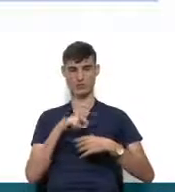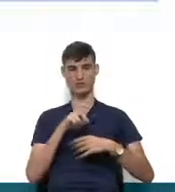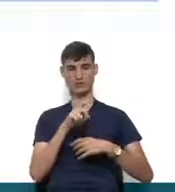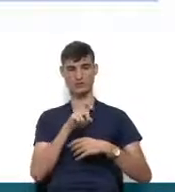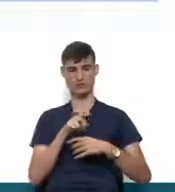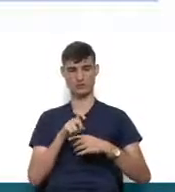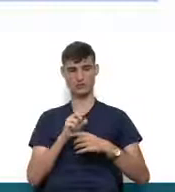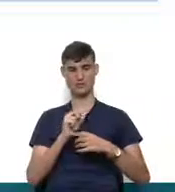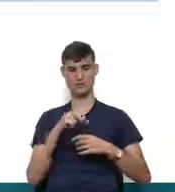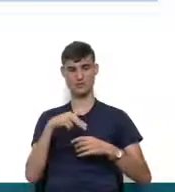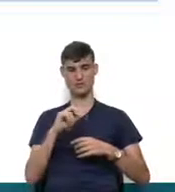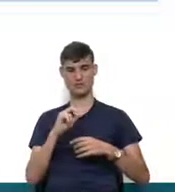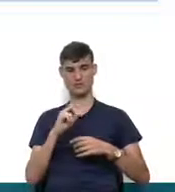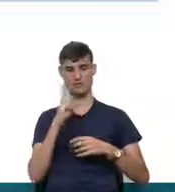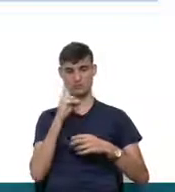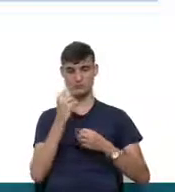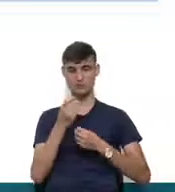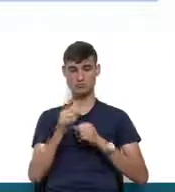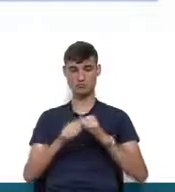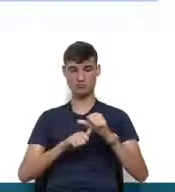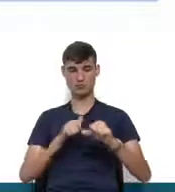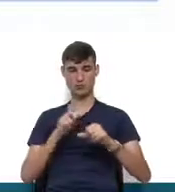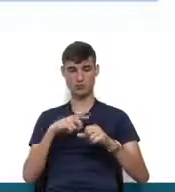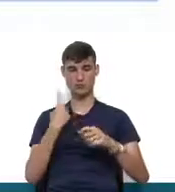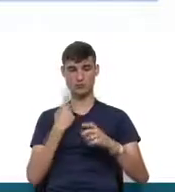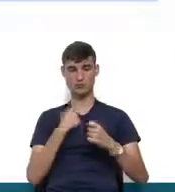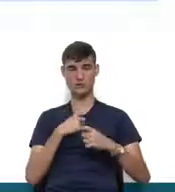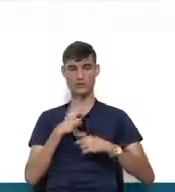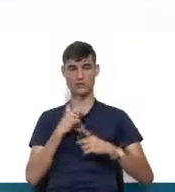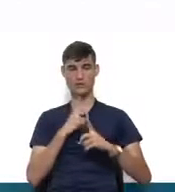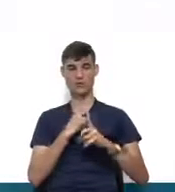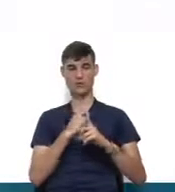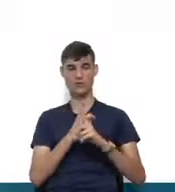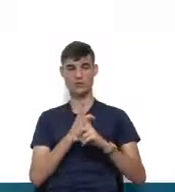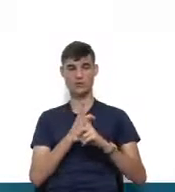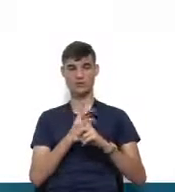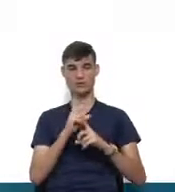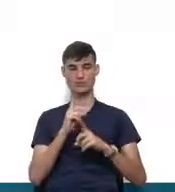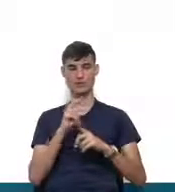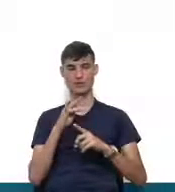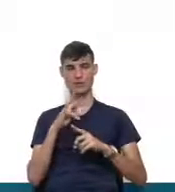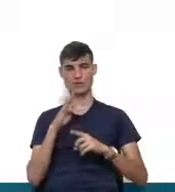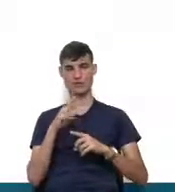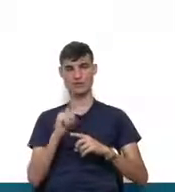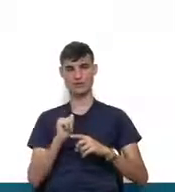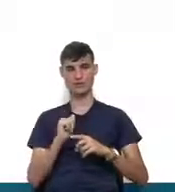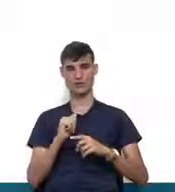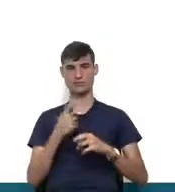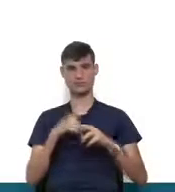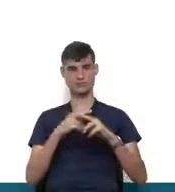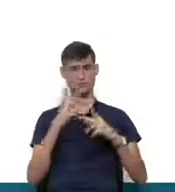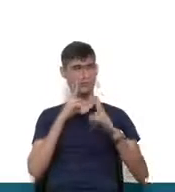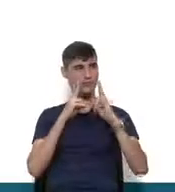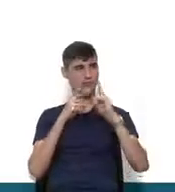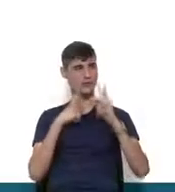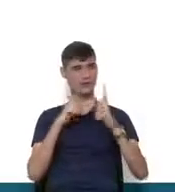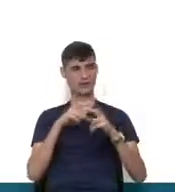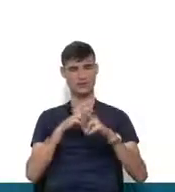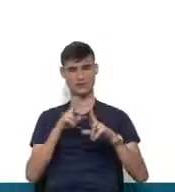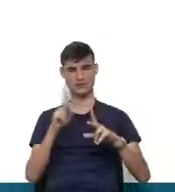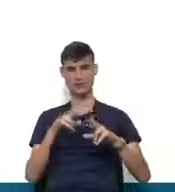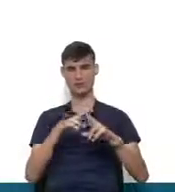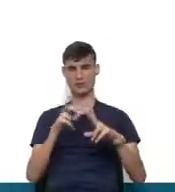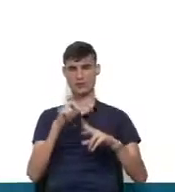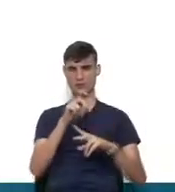x. Olha que mudou agora qual é a função que eu preciso encontrar a minha derivada. Quando eu pego a minha função seno de